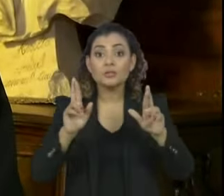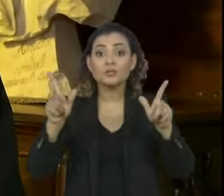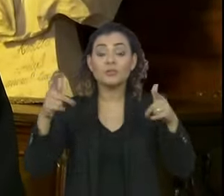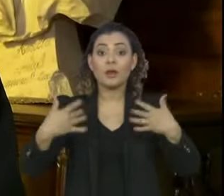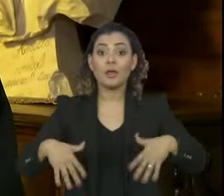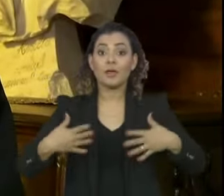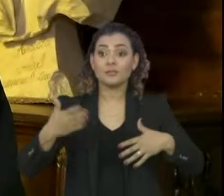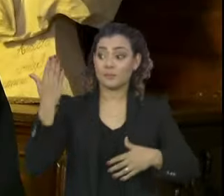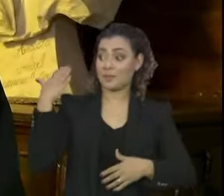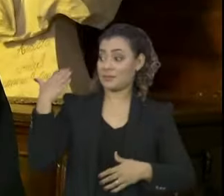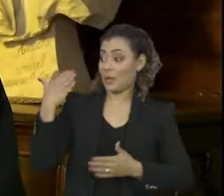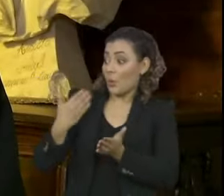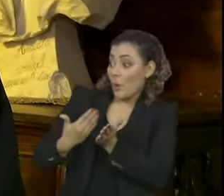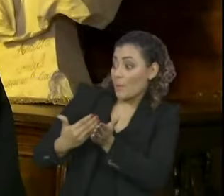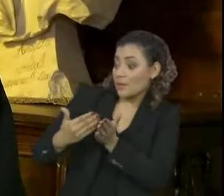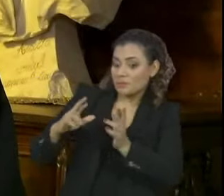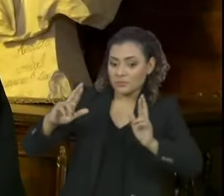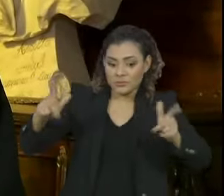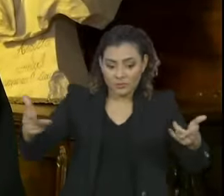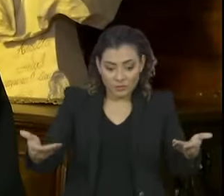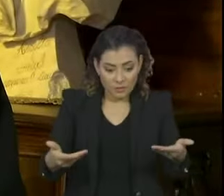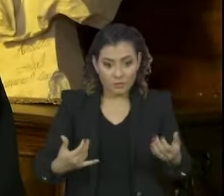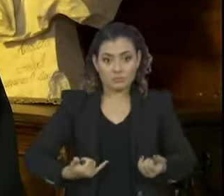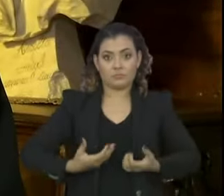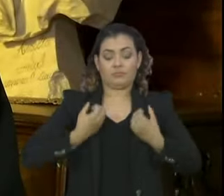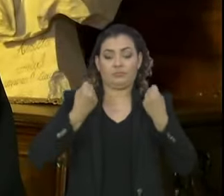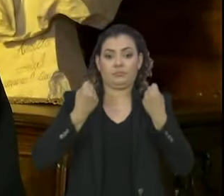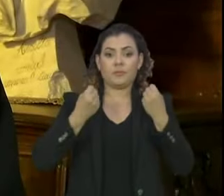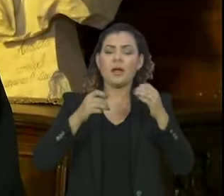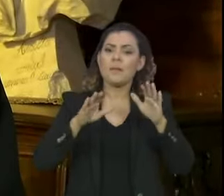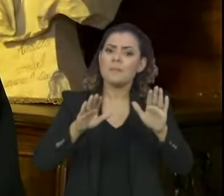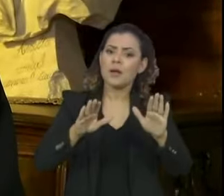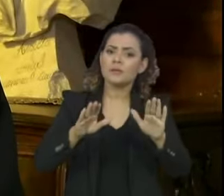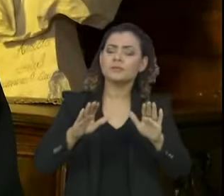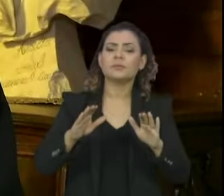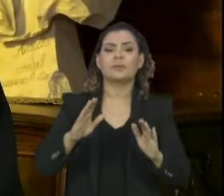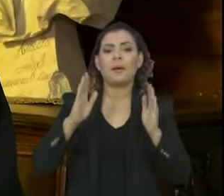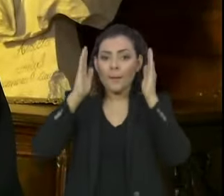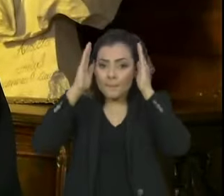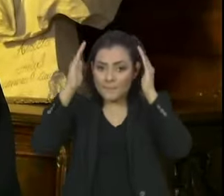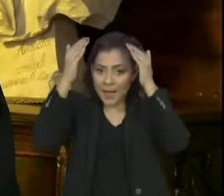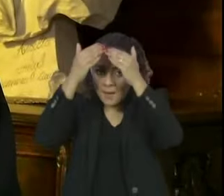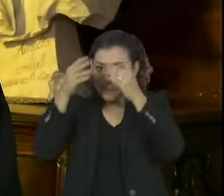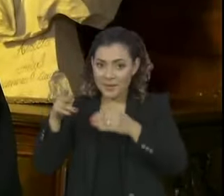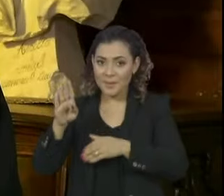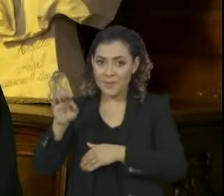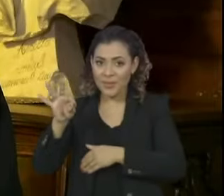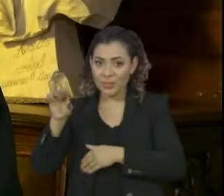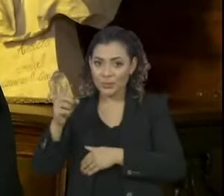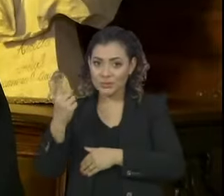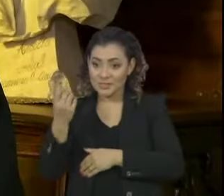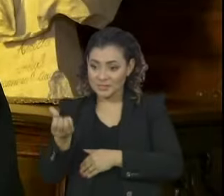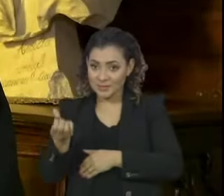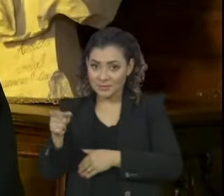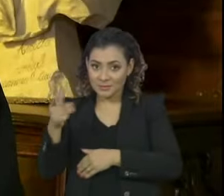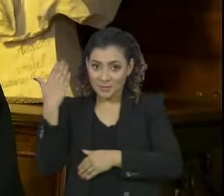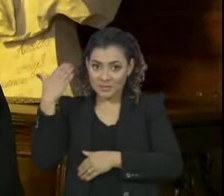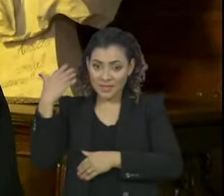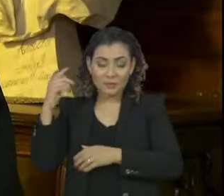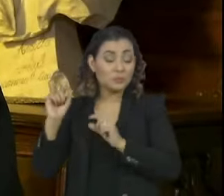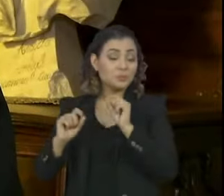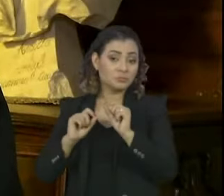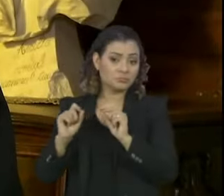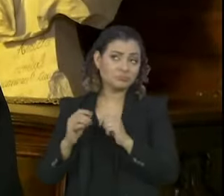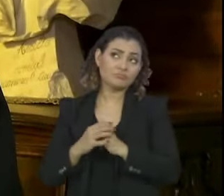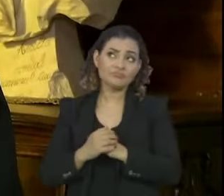início Mas se eu não sei se aquilo que o Papa dizia anos mais tarde